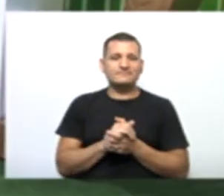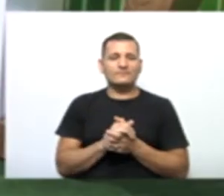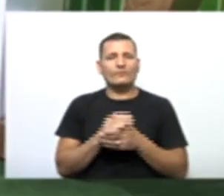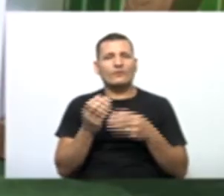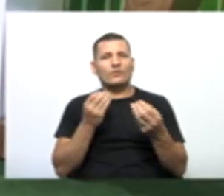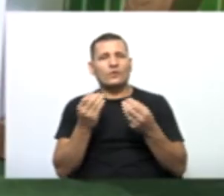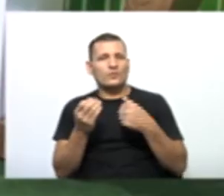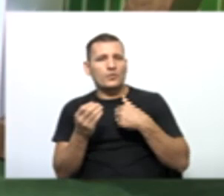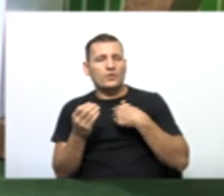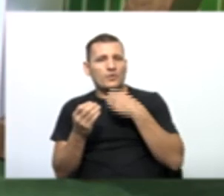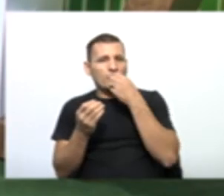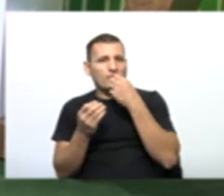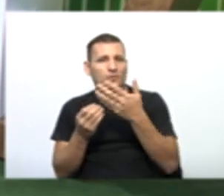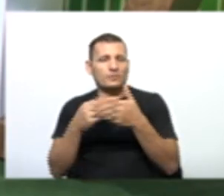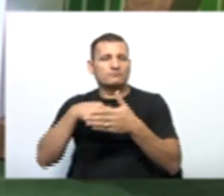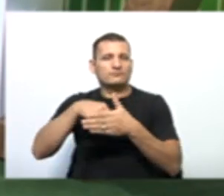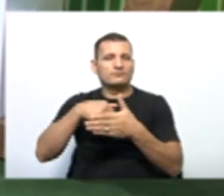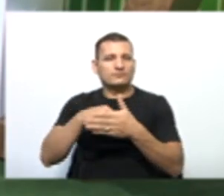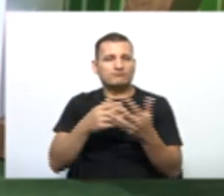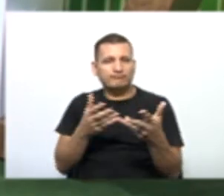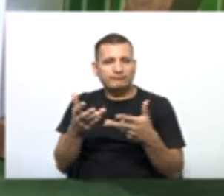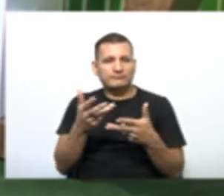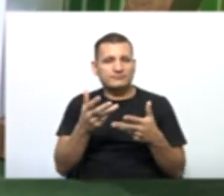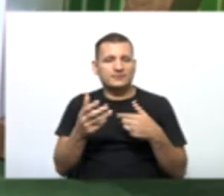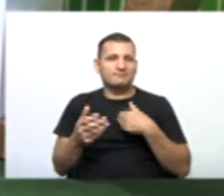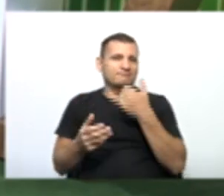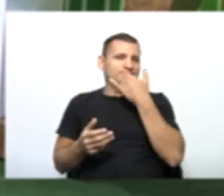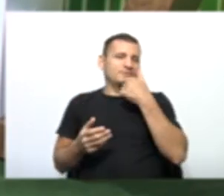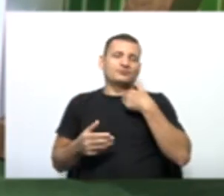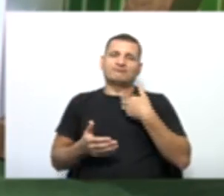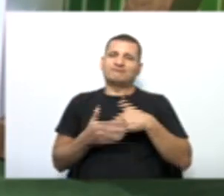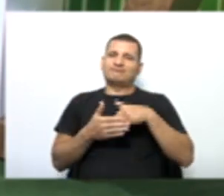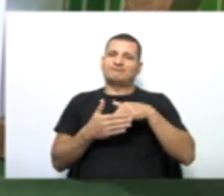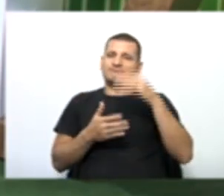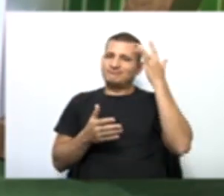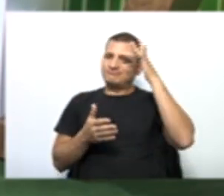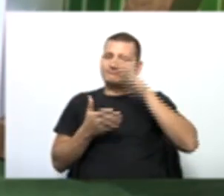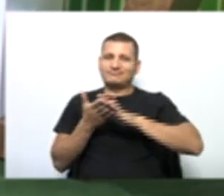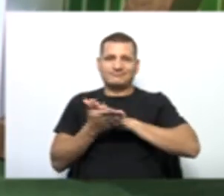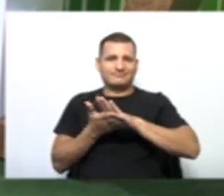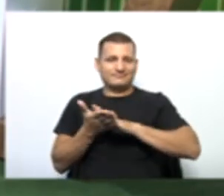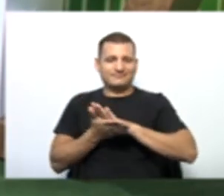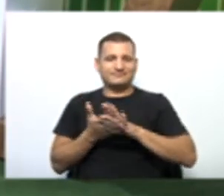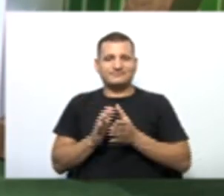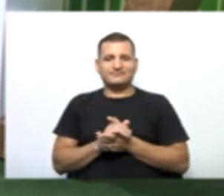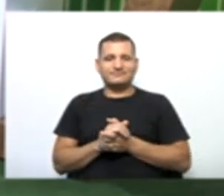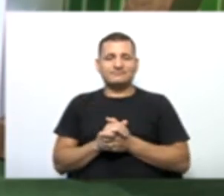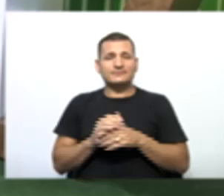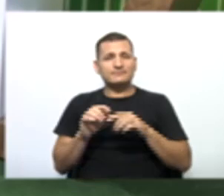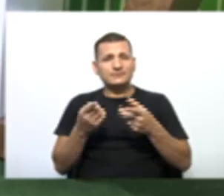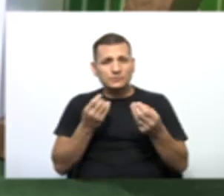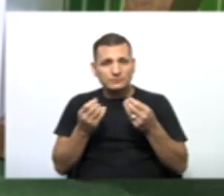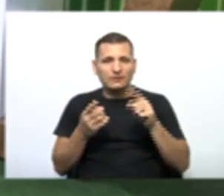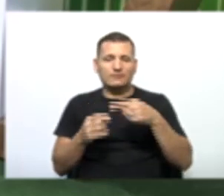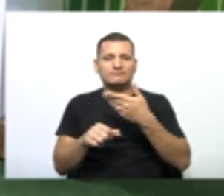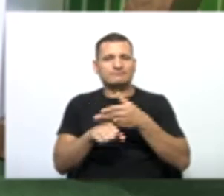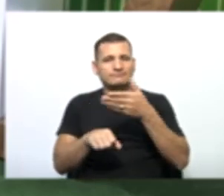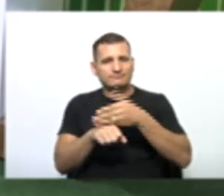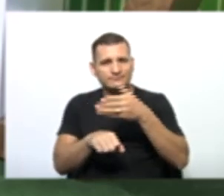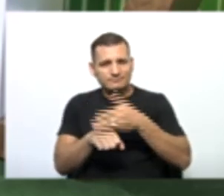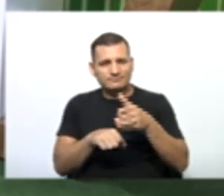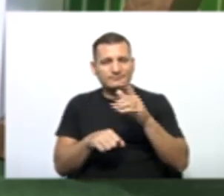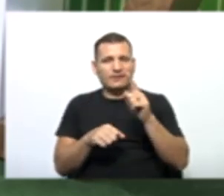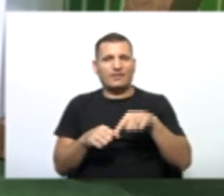me tornar um bom jogador de futebol como o senhor? Vixe, eu não jogo nada, professor. Tá enrolado. Mas praticando, né? Colocando